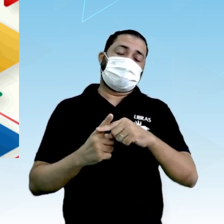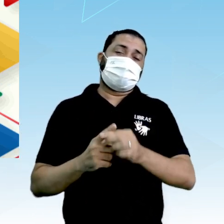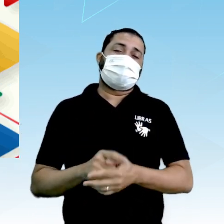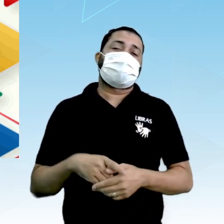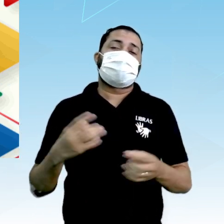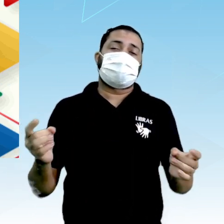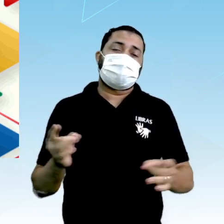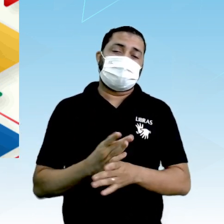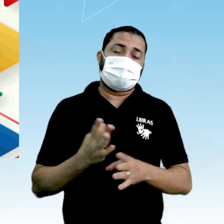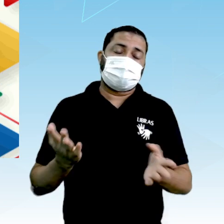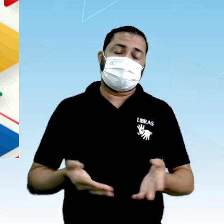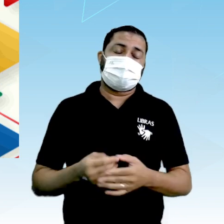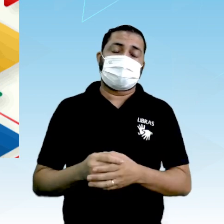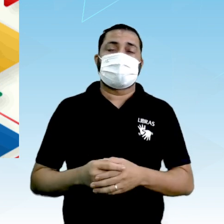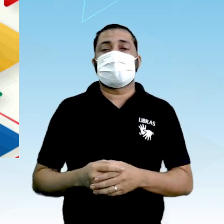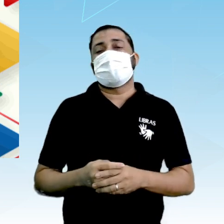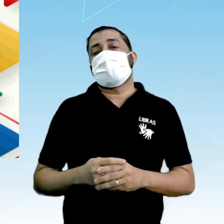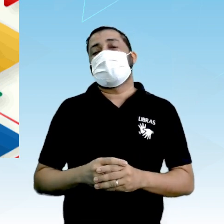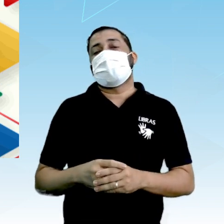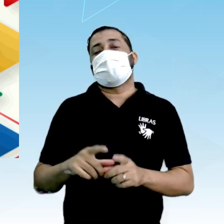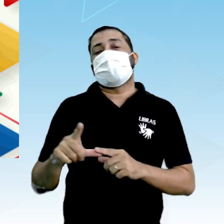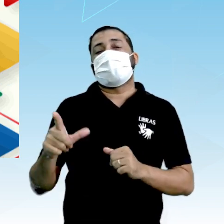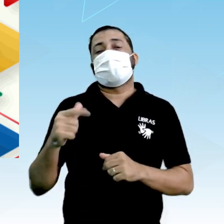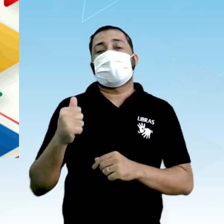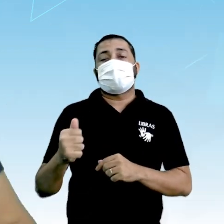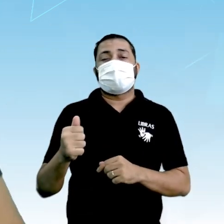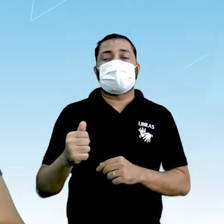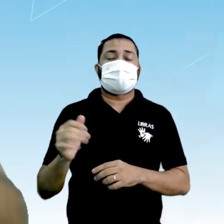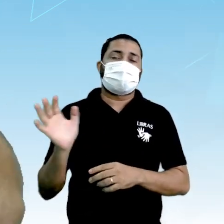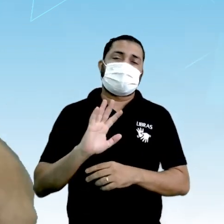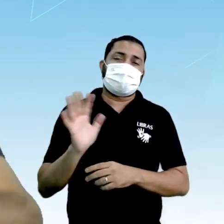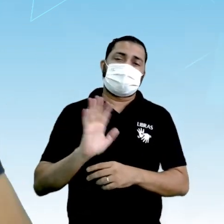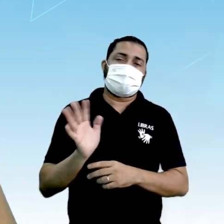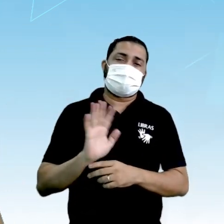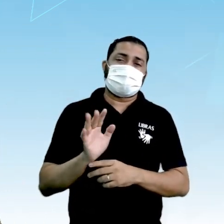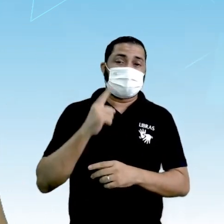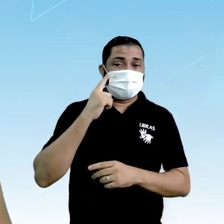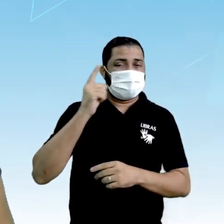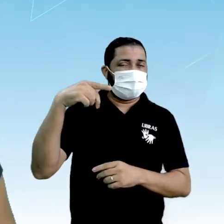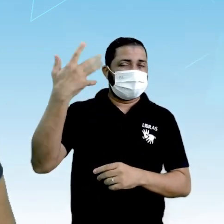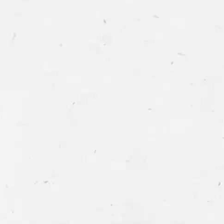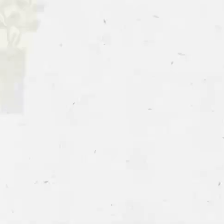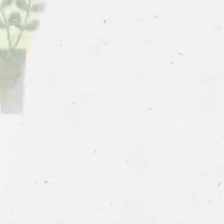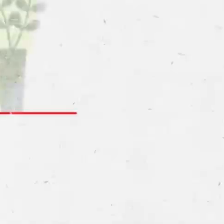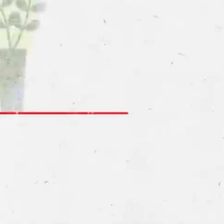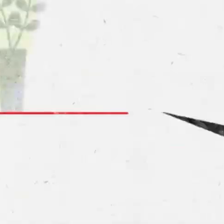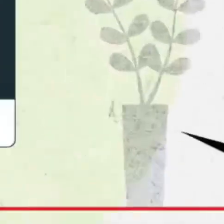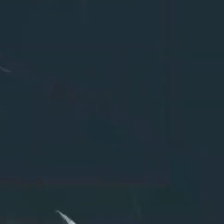isso, a gente encerra aí a alternativa como letra A. Tchau, tchau, e a gente se vê na próxima.